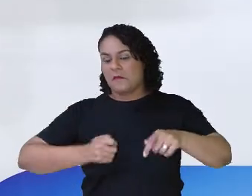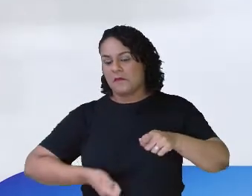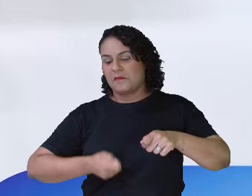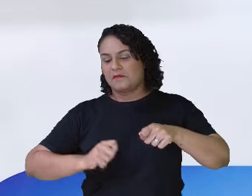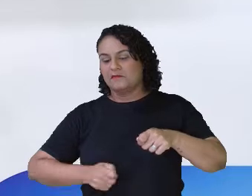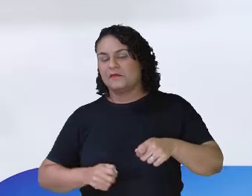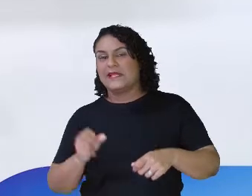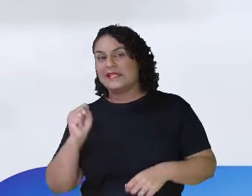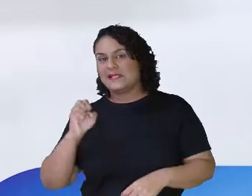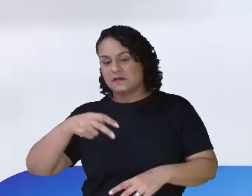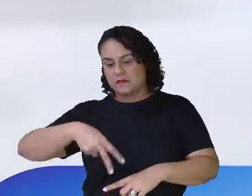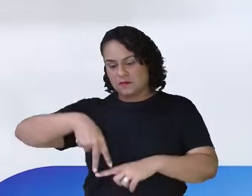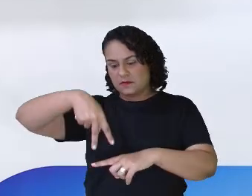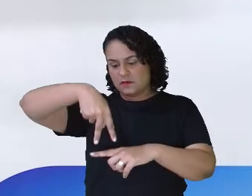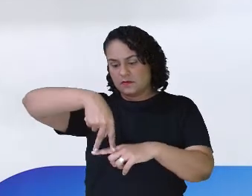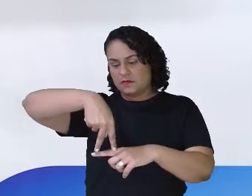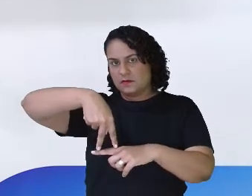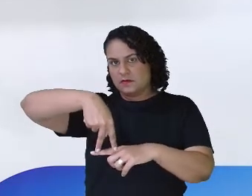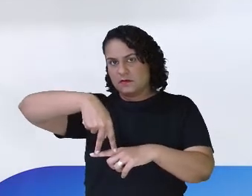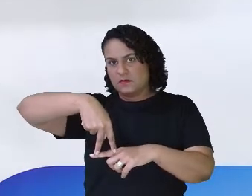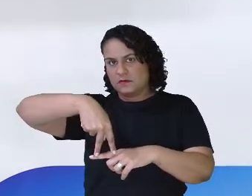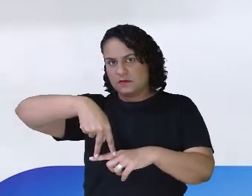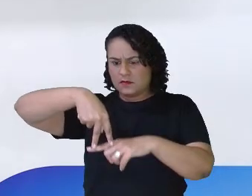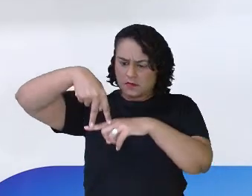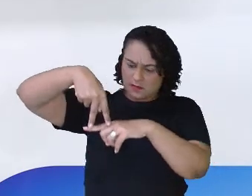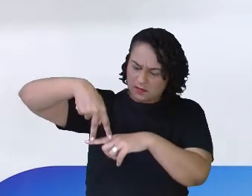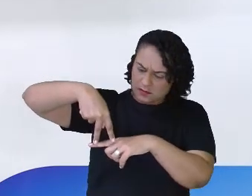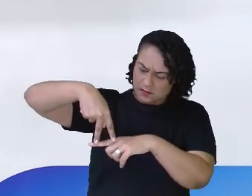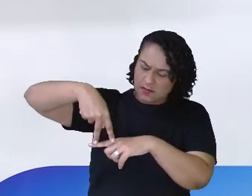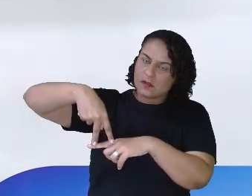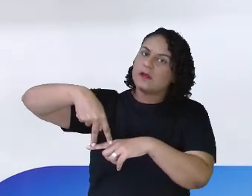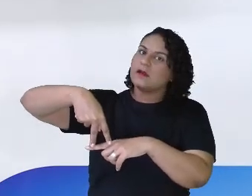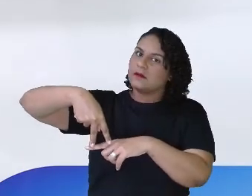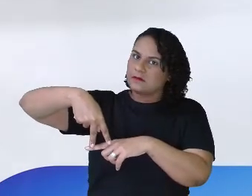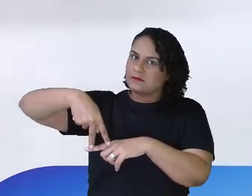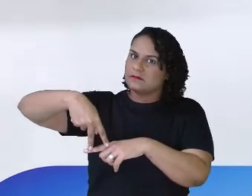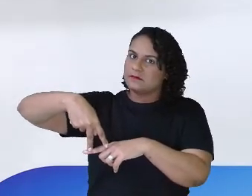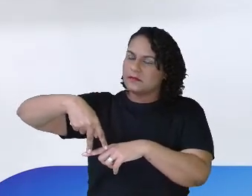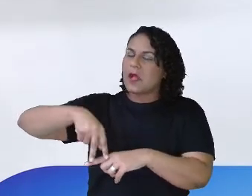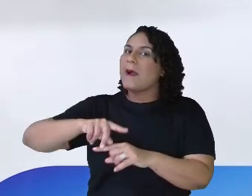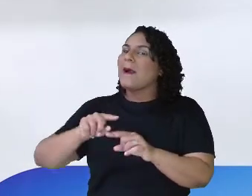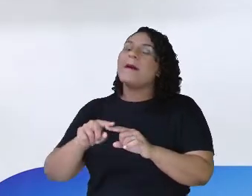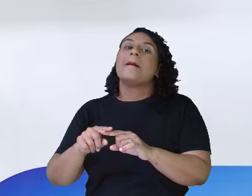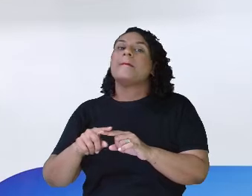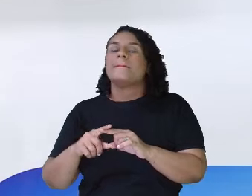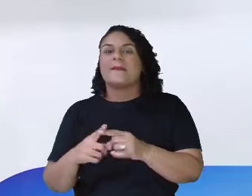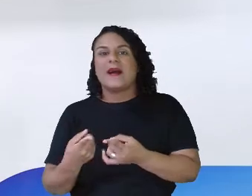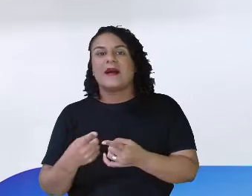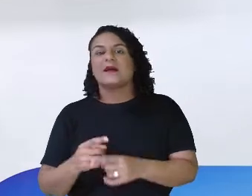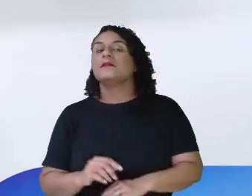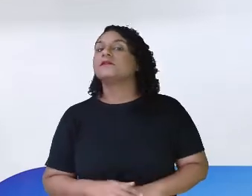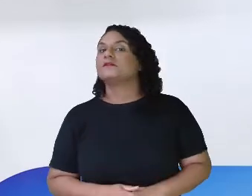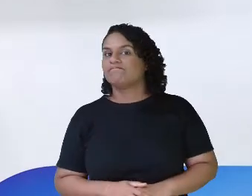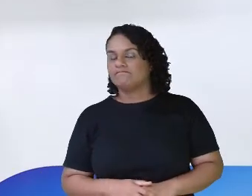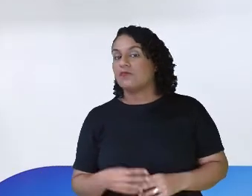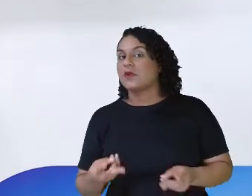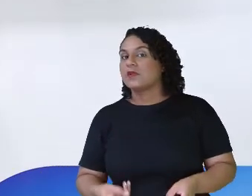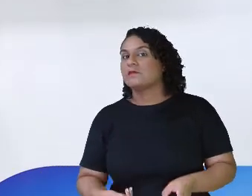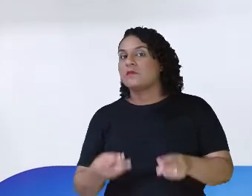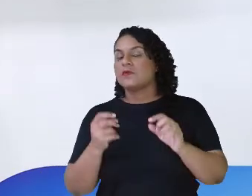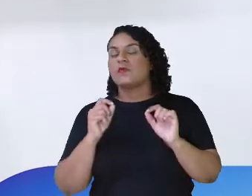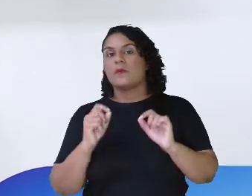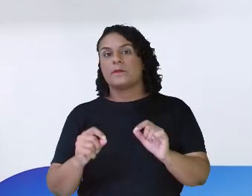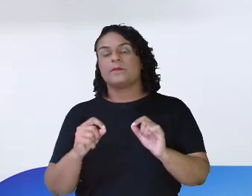colocar em pé numa mesa, ele passa do plano. Tudo bem, você está certo. Mas o que a gente leva em